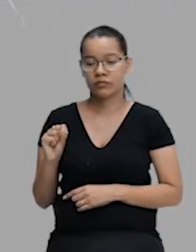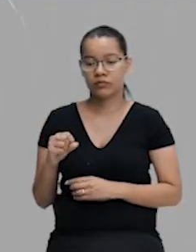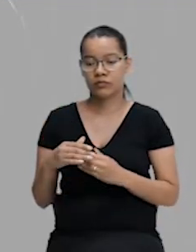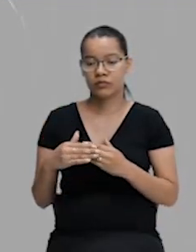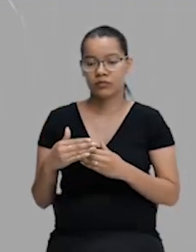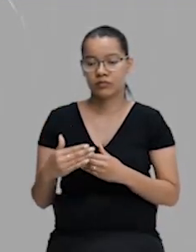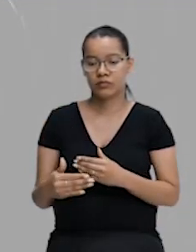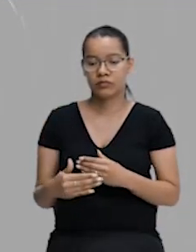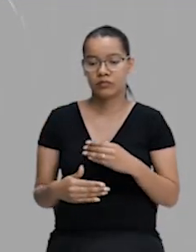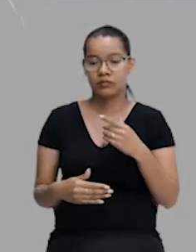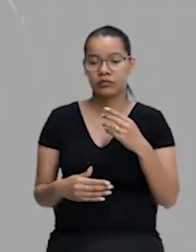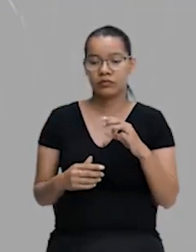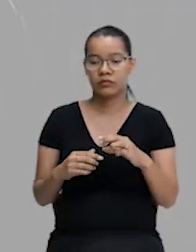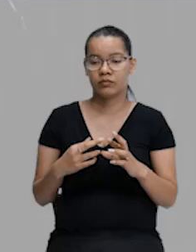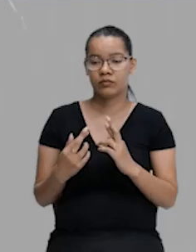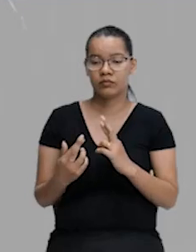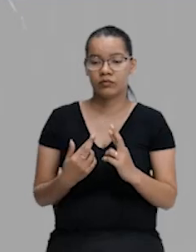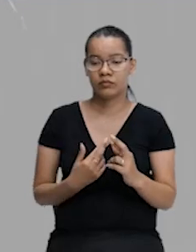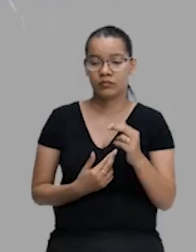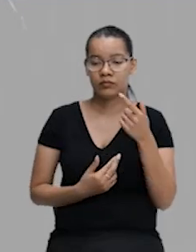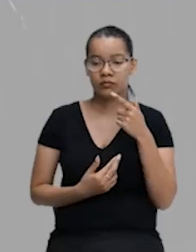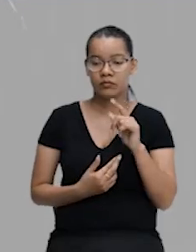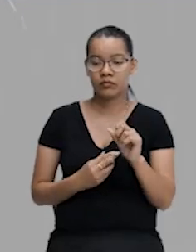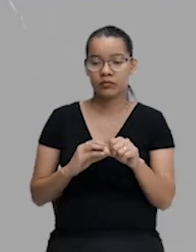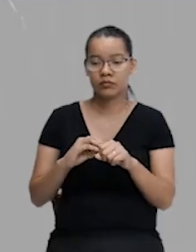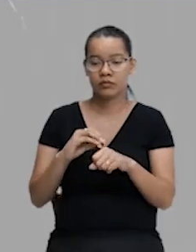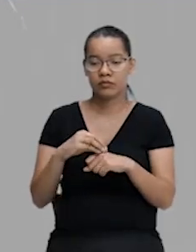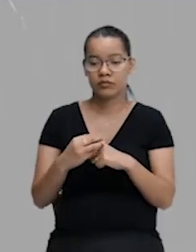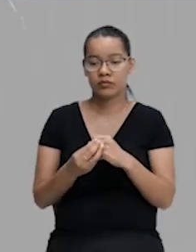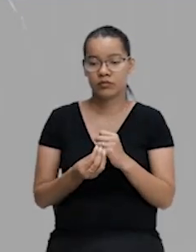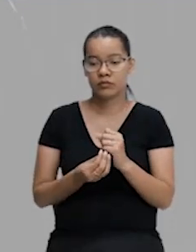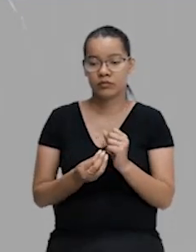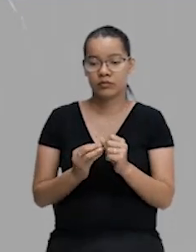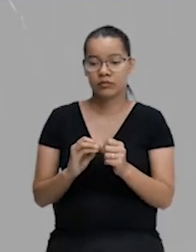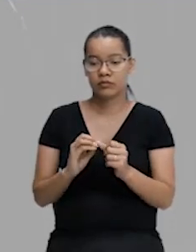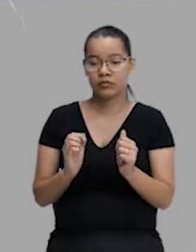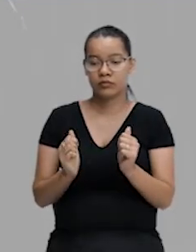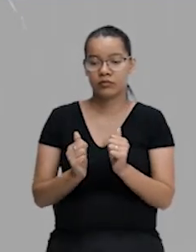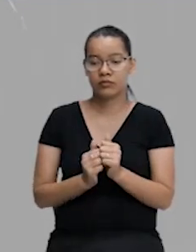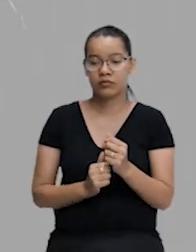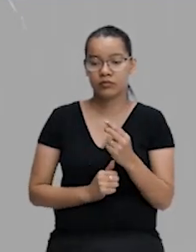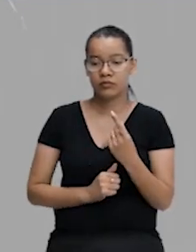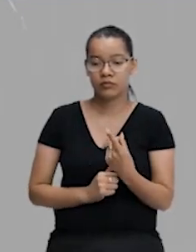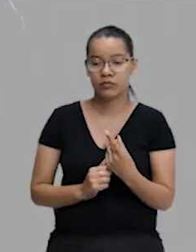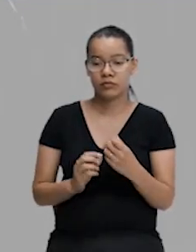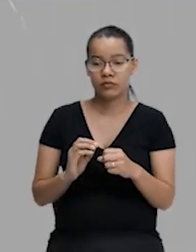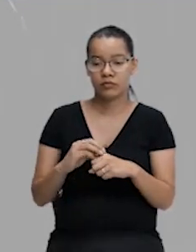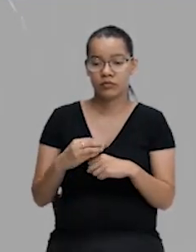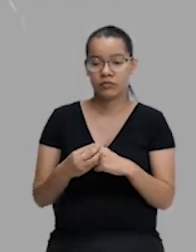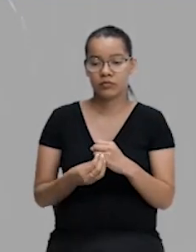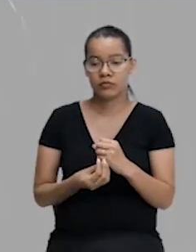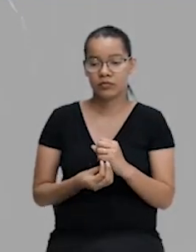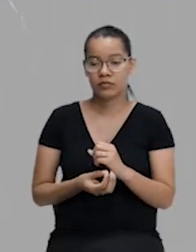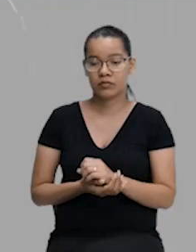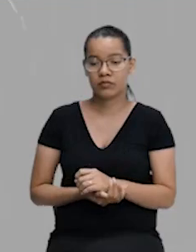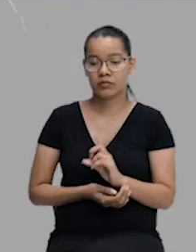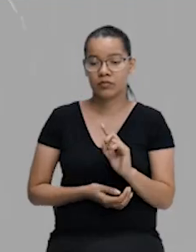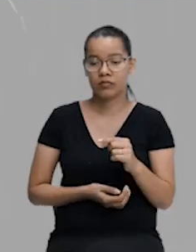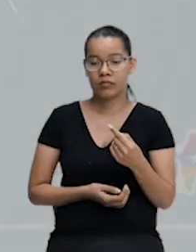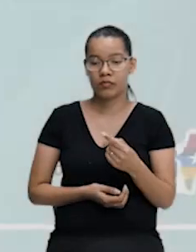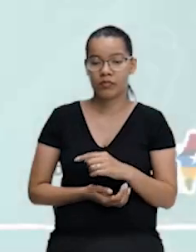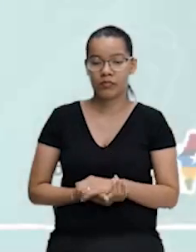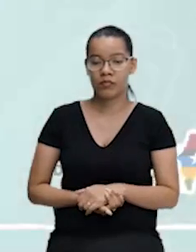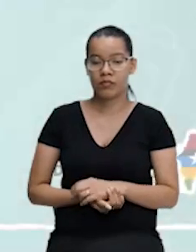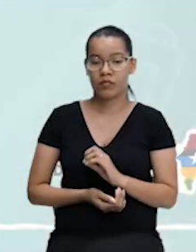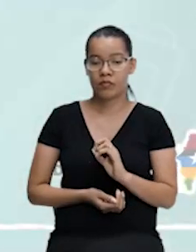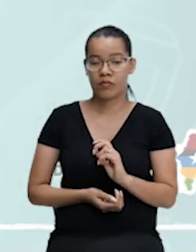reação de 3 moléculas de ácidos graxos com uma molécula do glicerol. Ok, turminha?